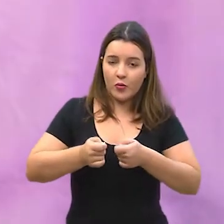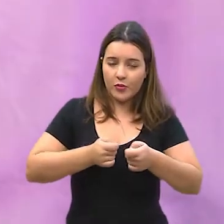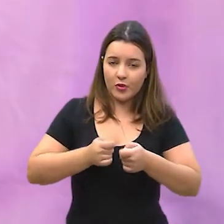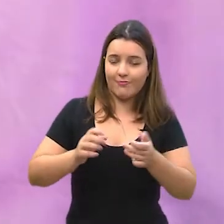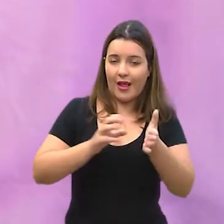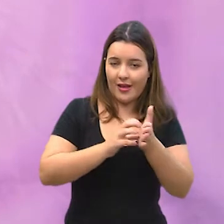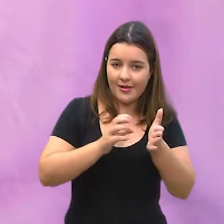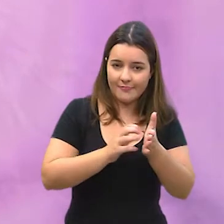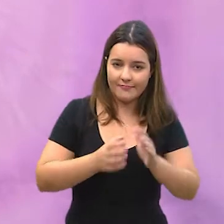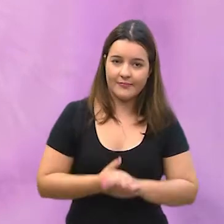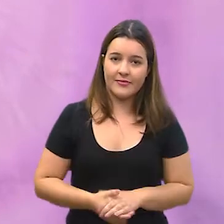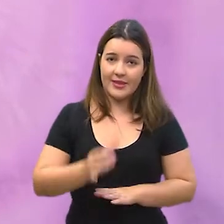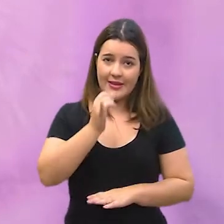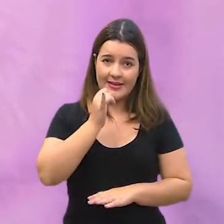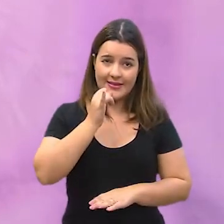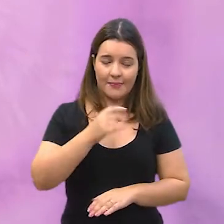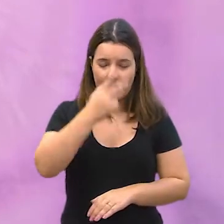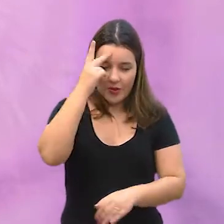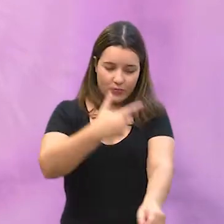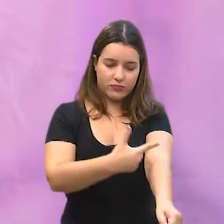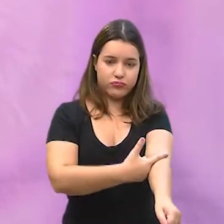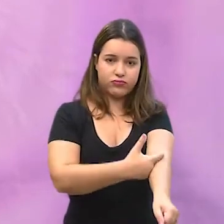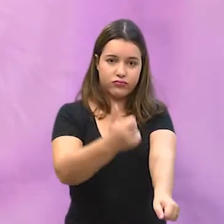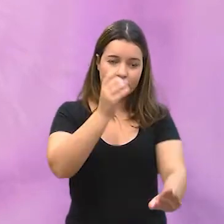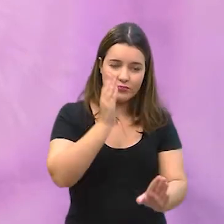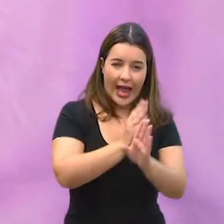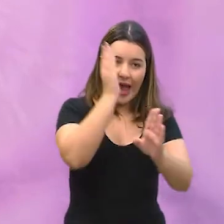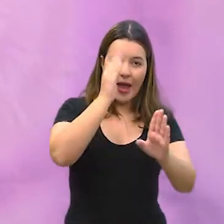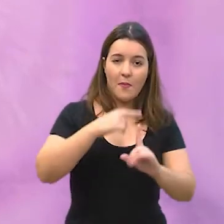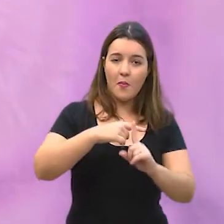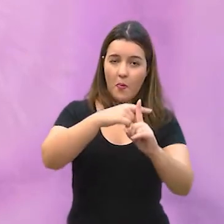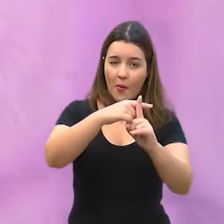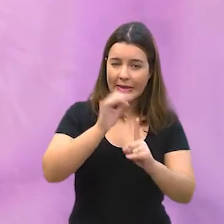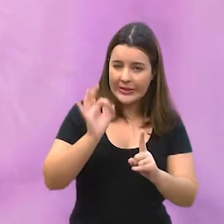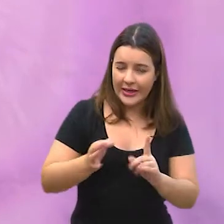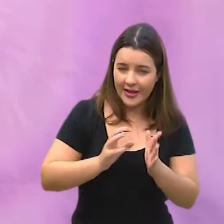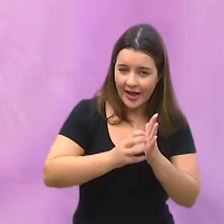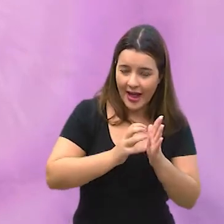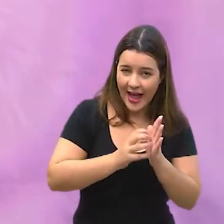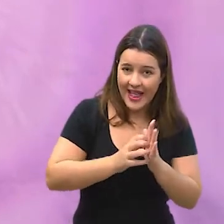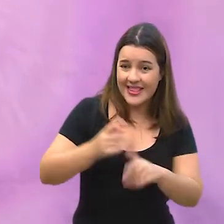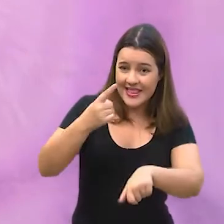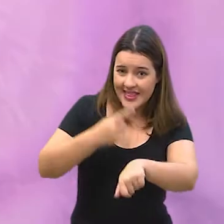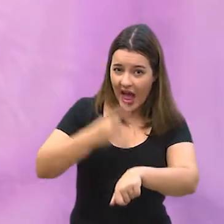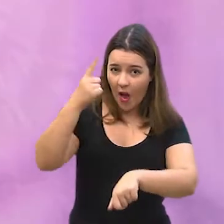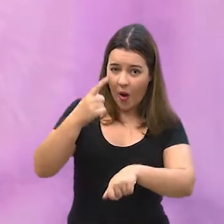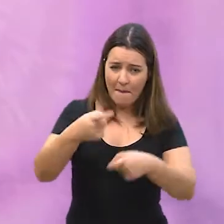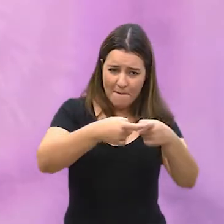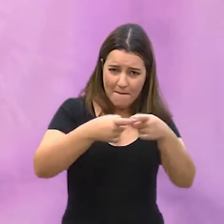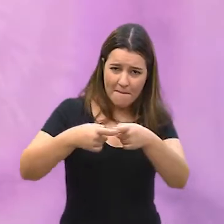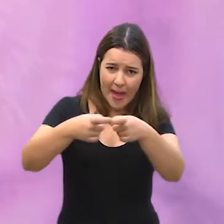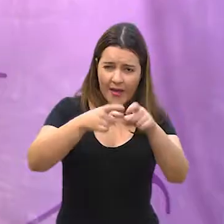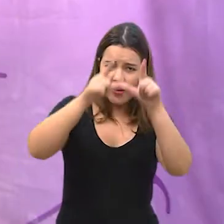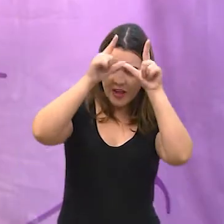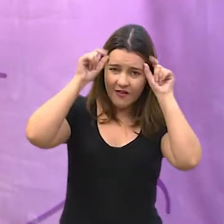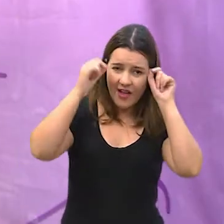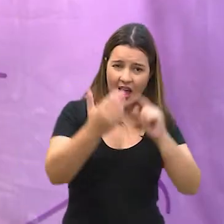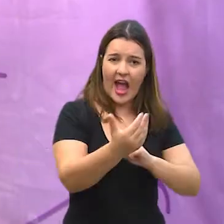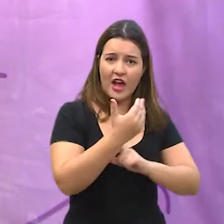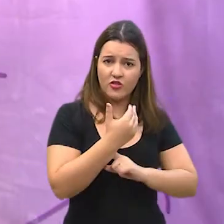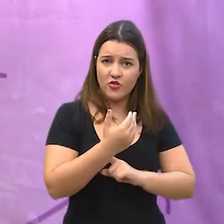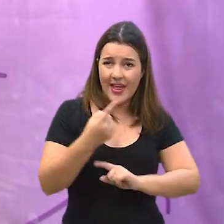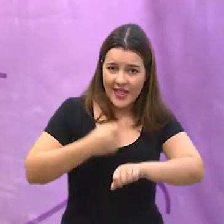até 72 horas da exposição, e aí a pessoa fica tomando essa medicação por 28 dias e fazendo o uso